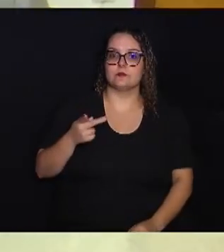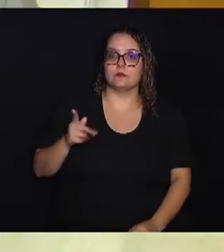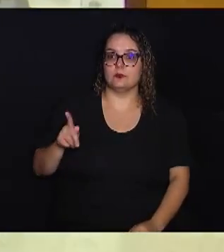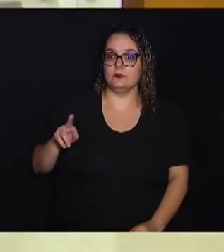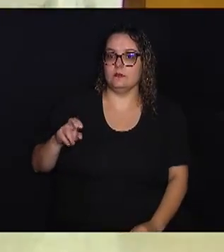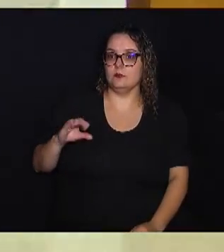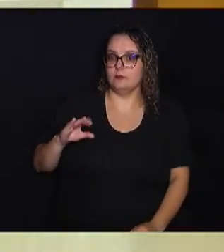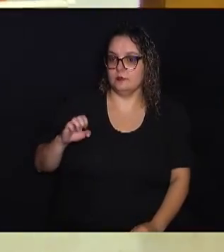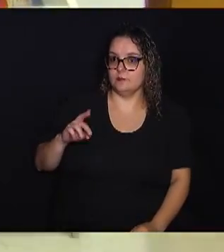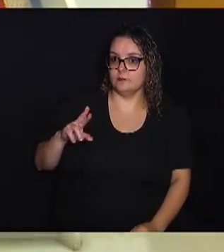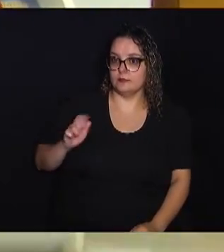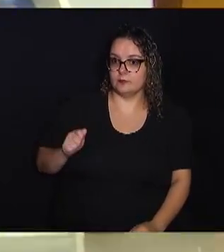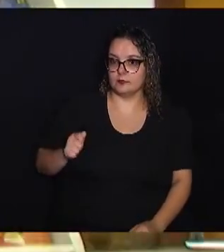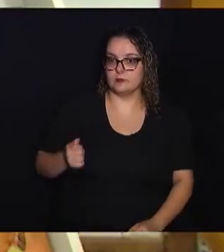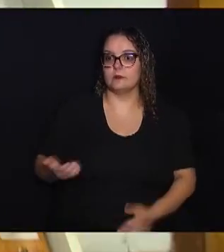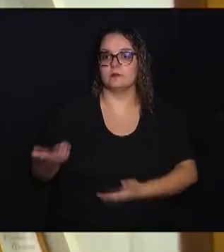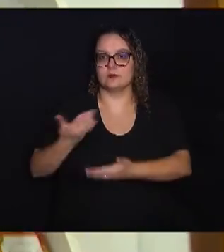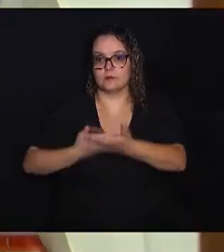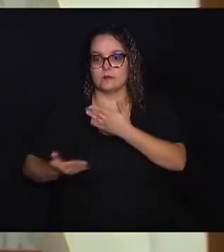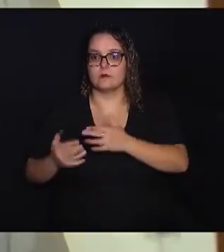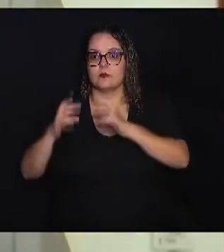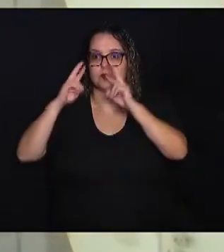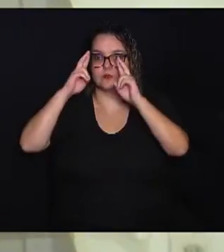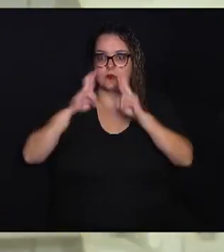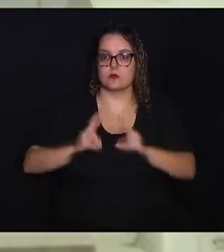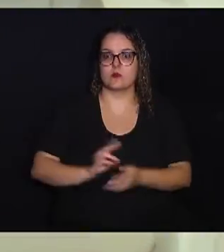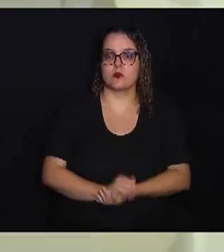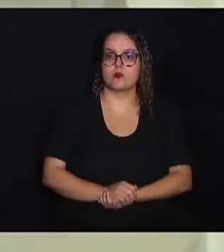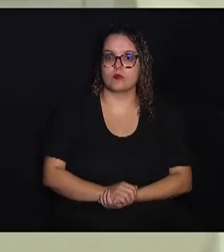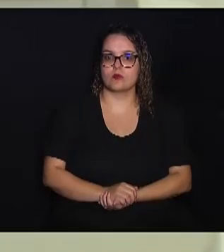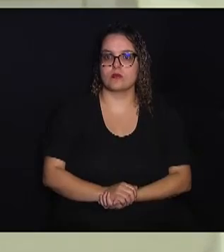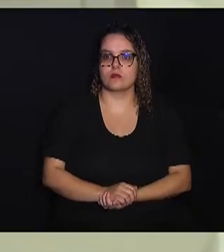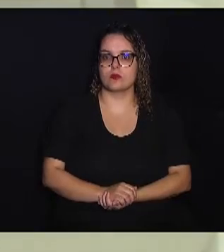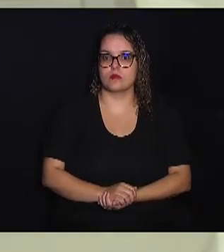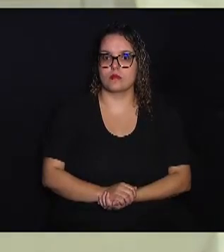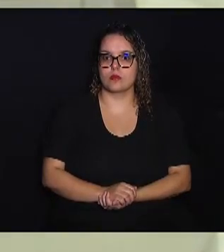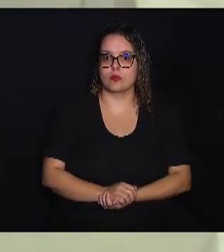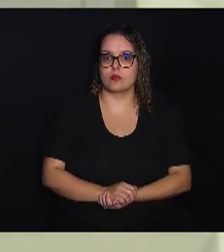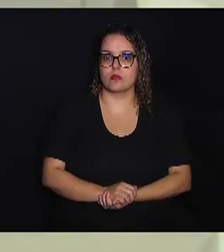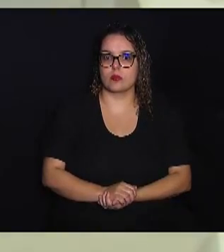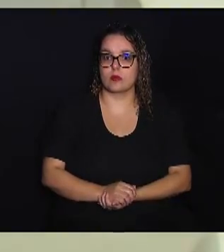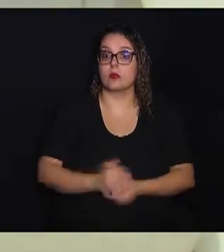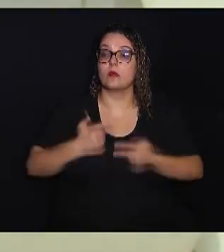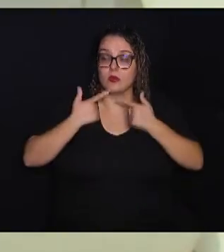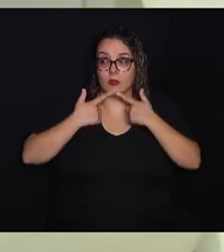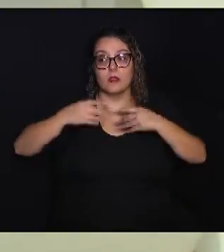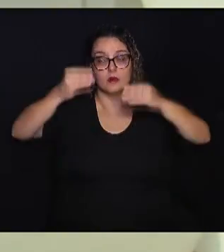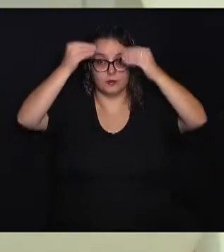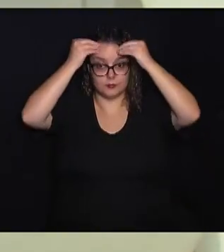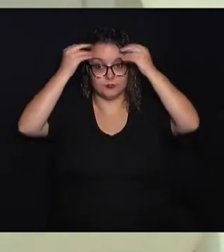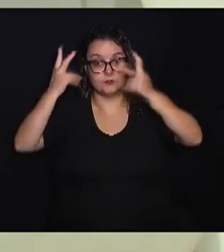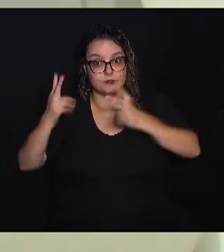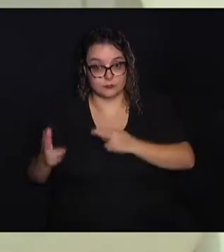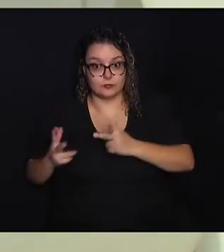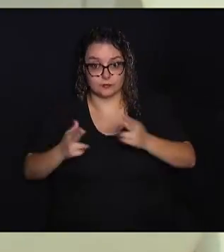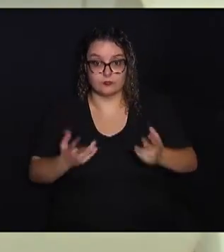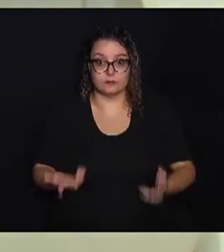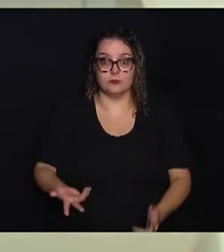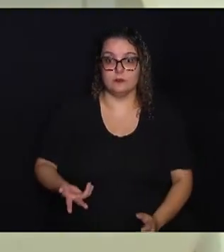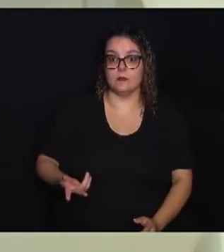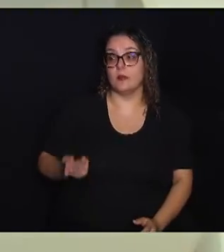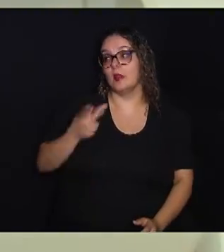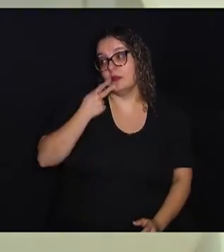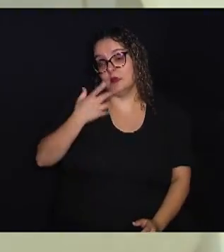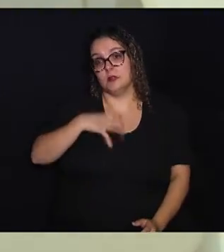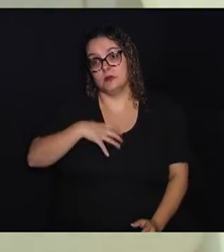é colaborativa, respeitosa e da mesma linguagem, né? Não adianta a gente falar de uma